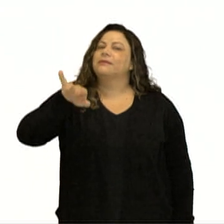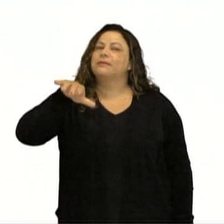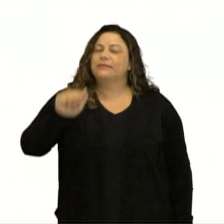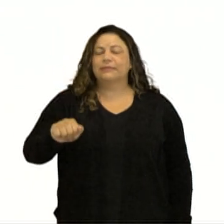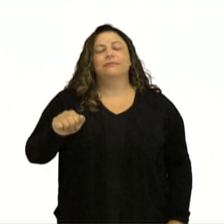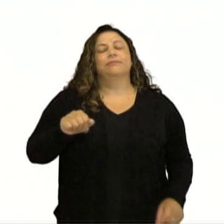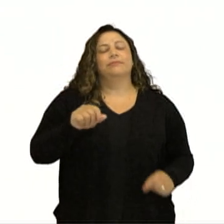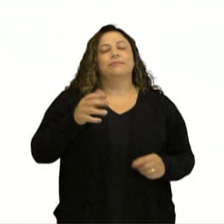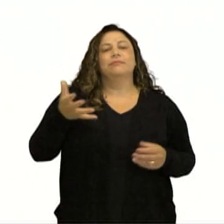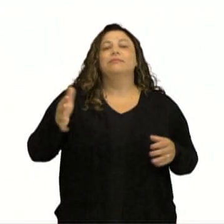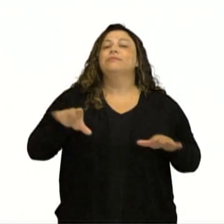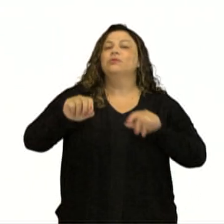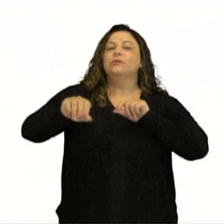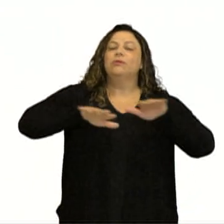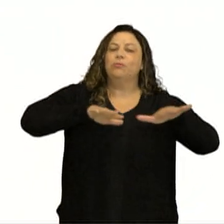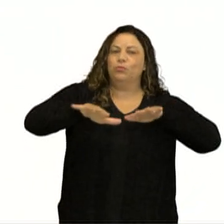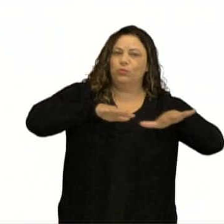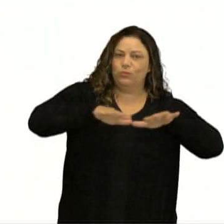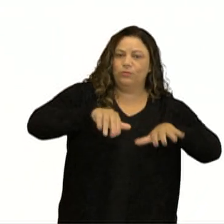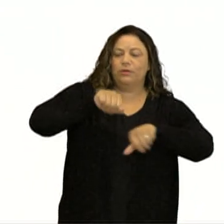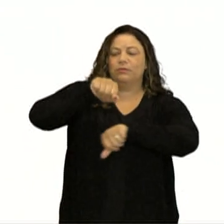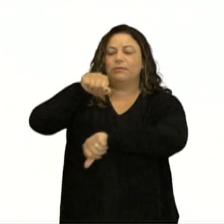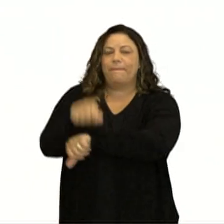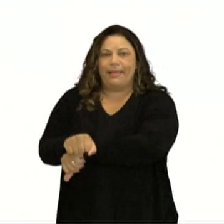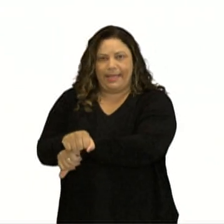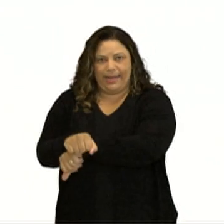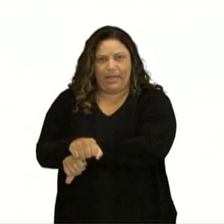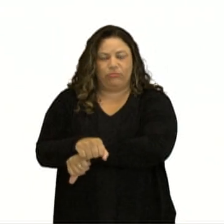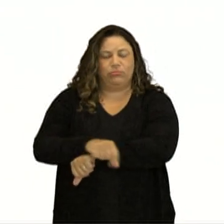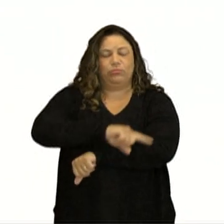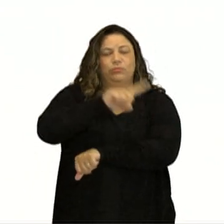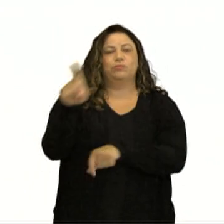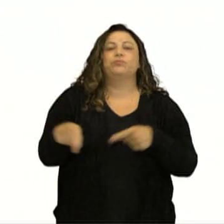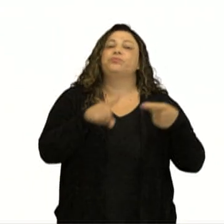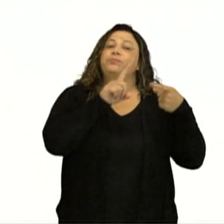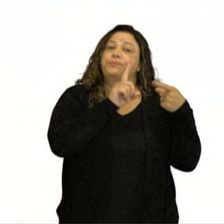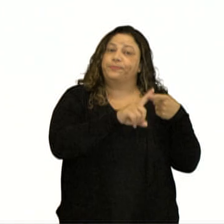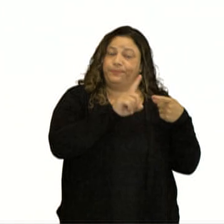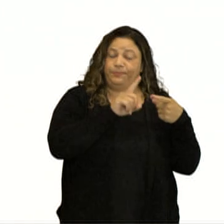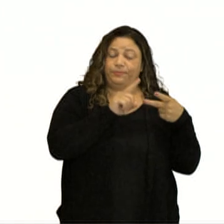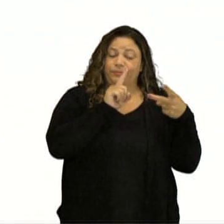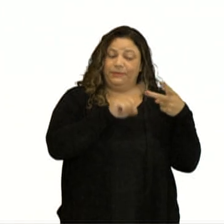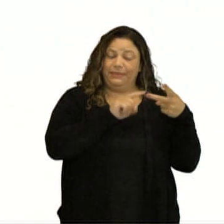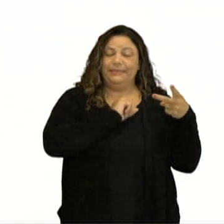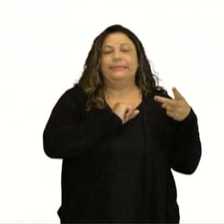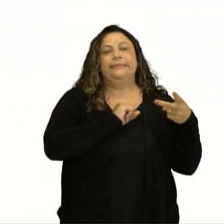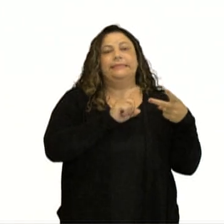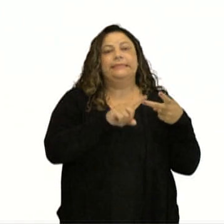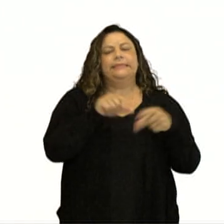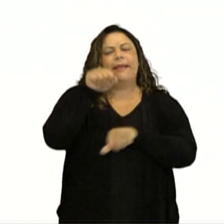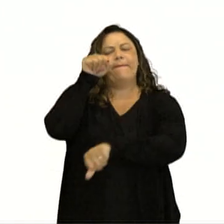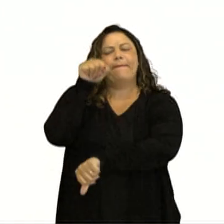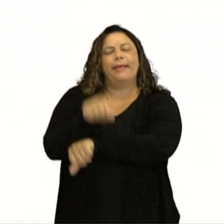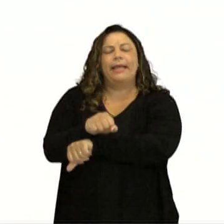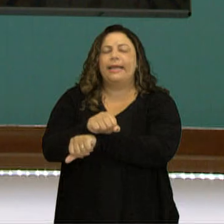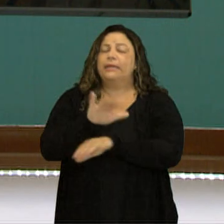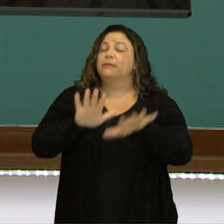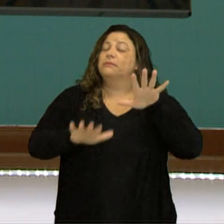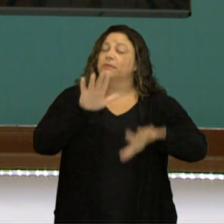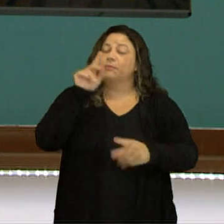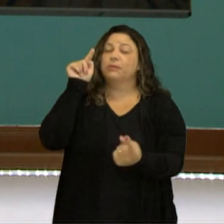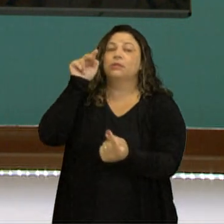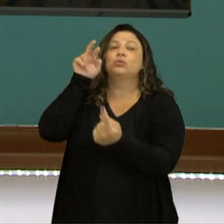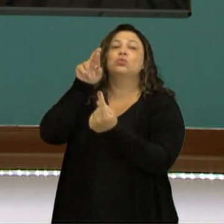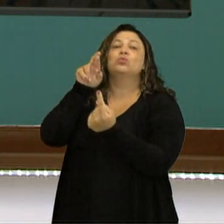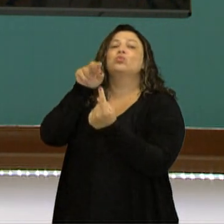repouso, certo? Então a gente sabe aqui que o movimento e o repouso sempre vai depender do referencial. Por exemplo, nessa imagem aqui